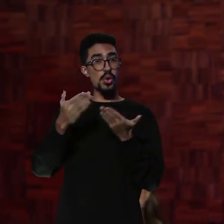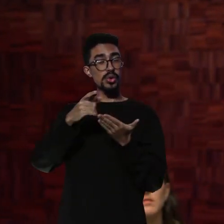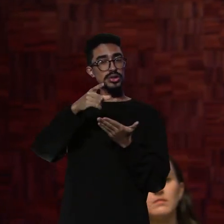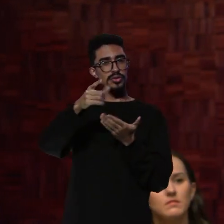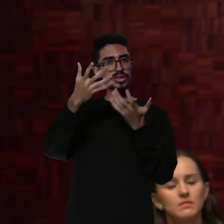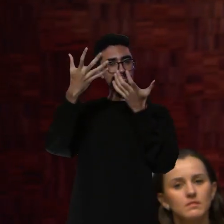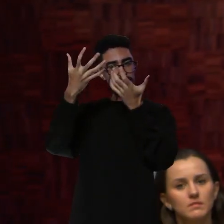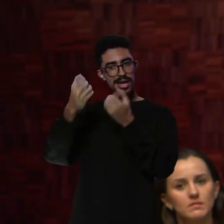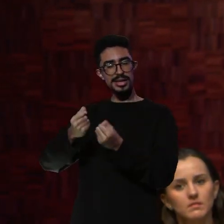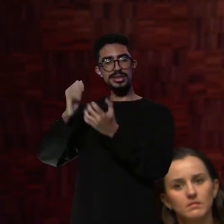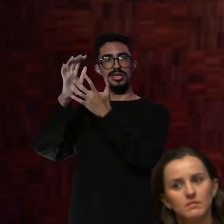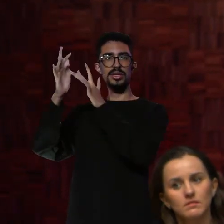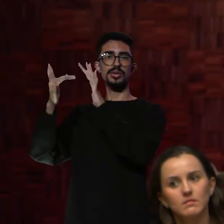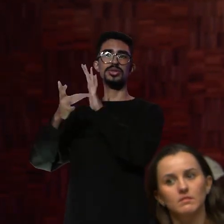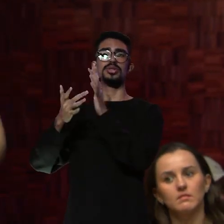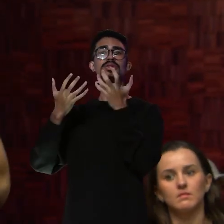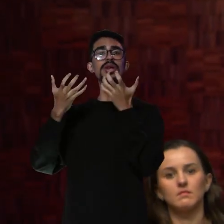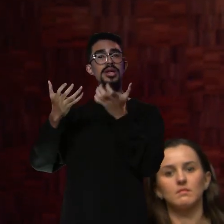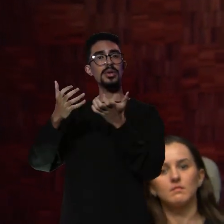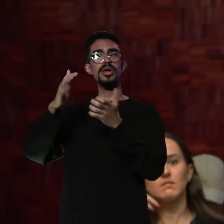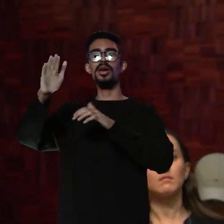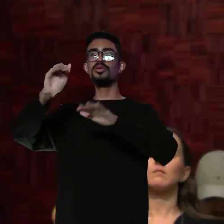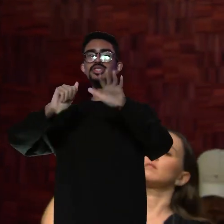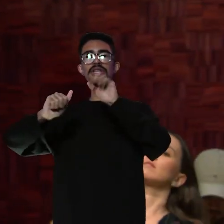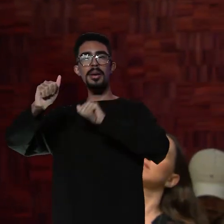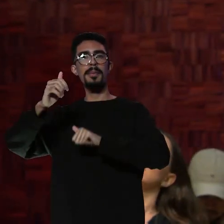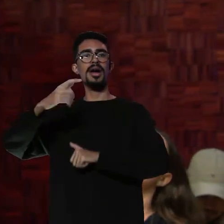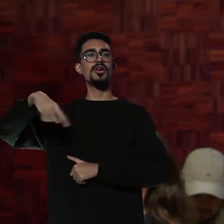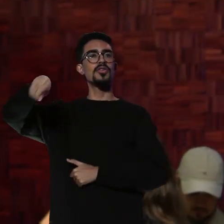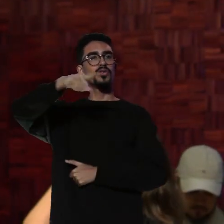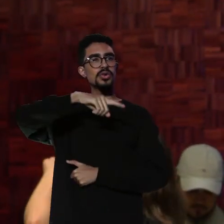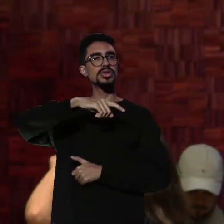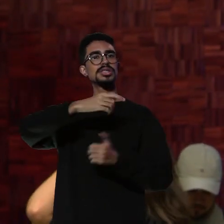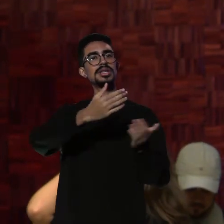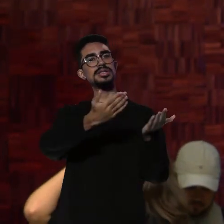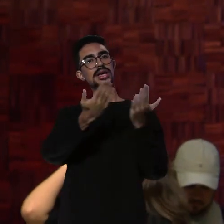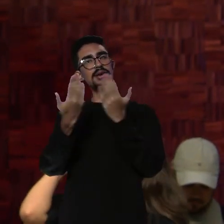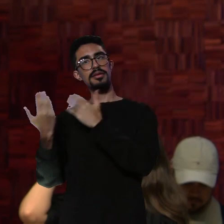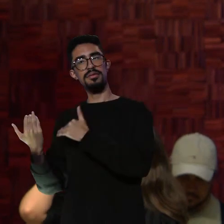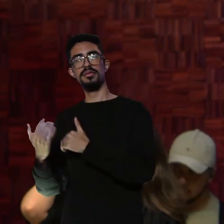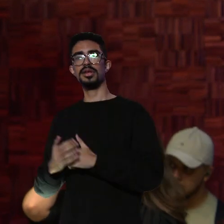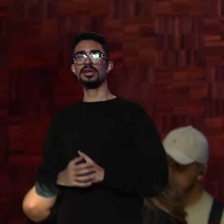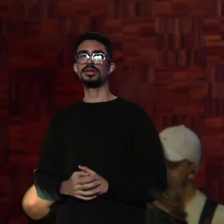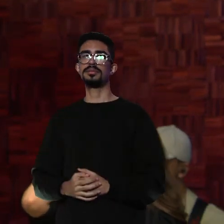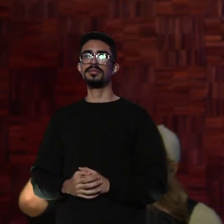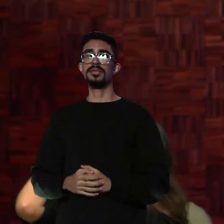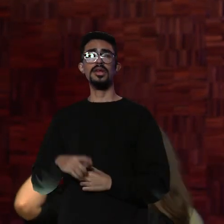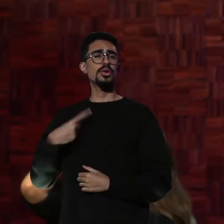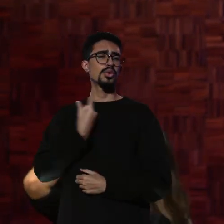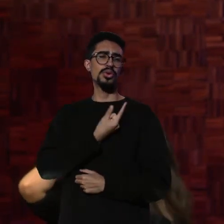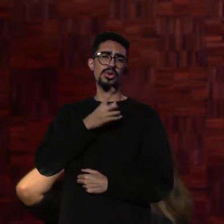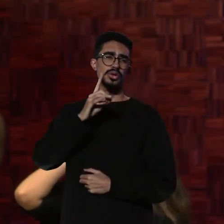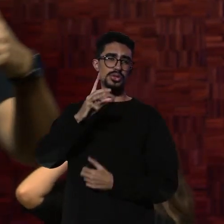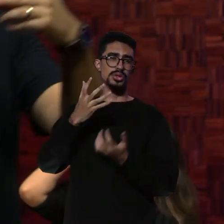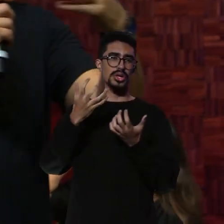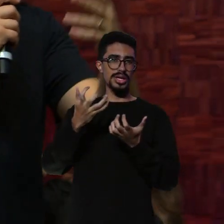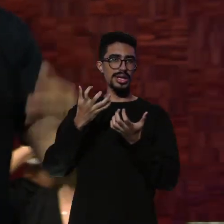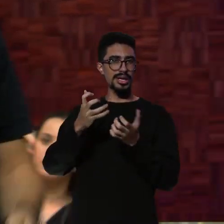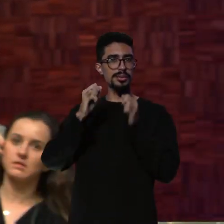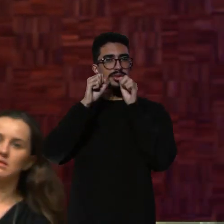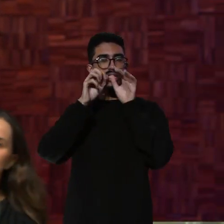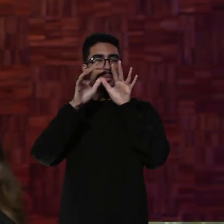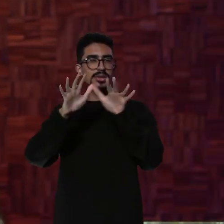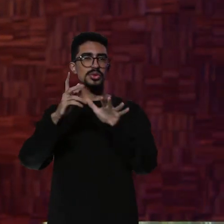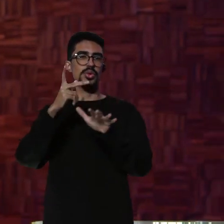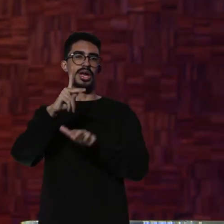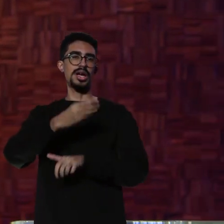mostrou sinalizando com a sua mão, quero convidar você para vir aqui à frente. Se você vier com algum amigo, pode trazer seu amigo junto. A gente quer só orar com você, abençoar a